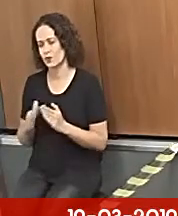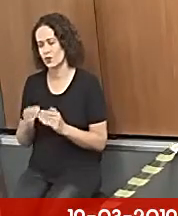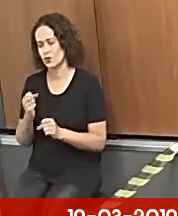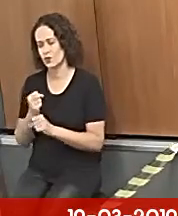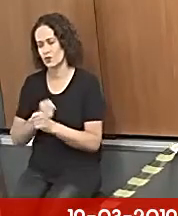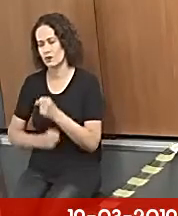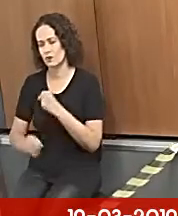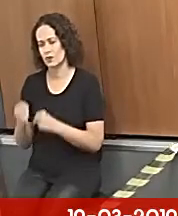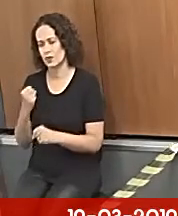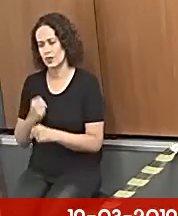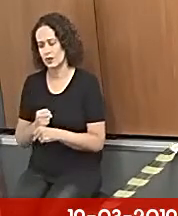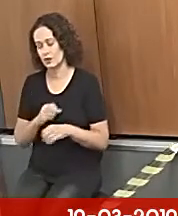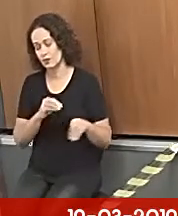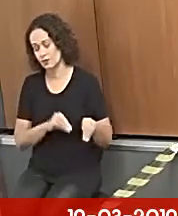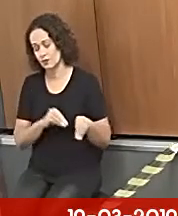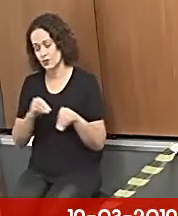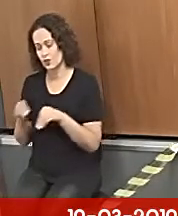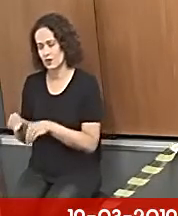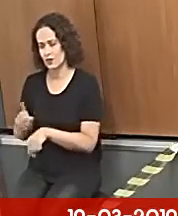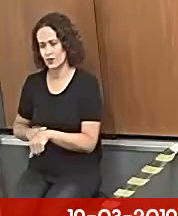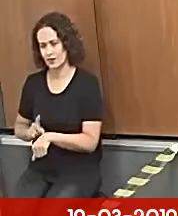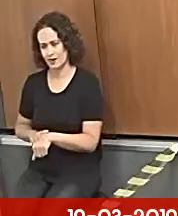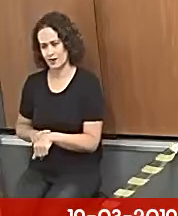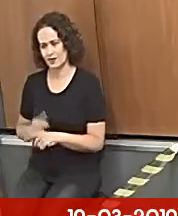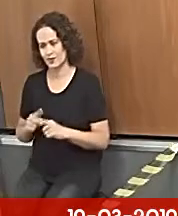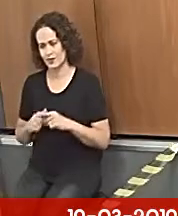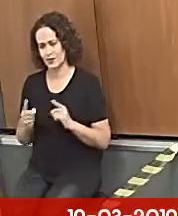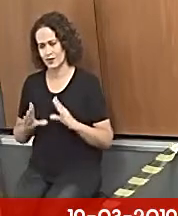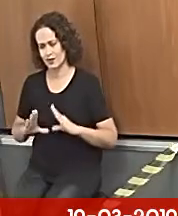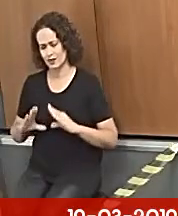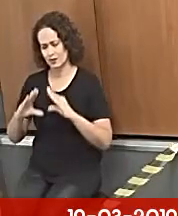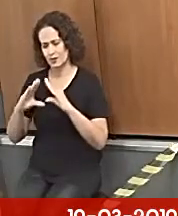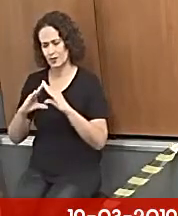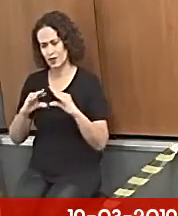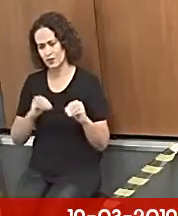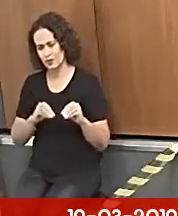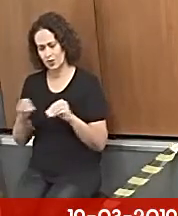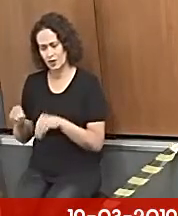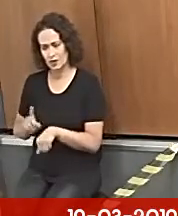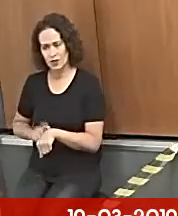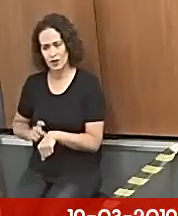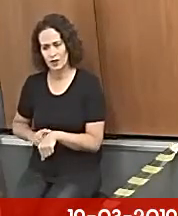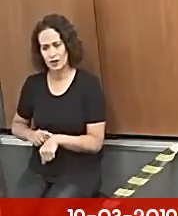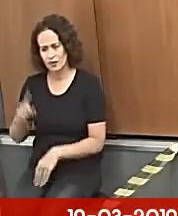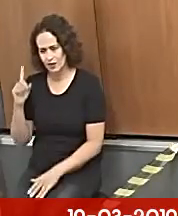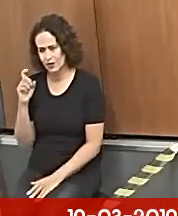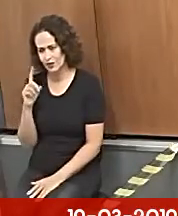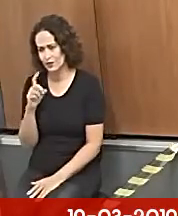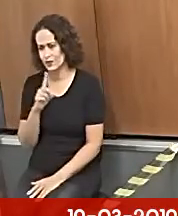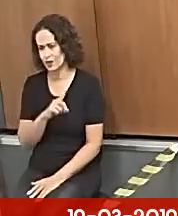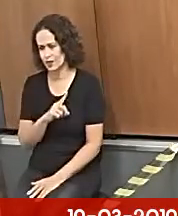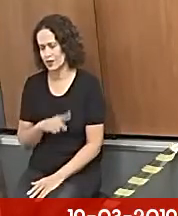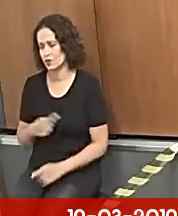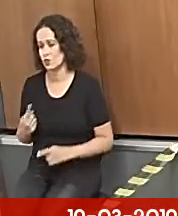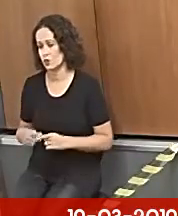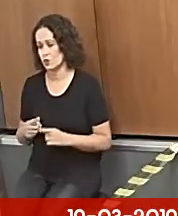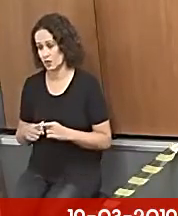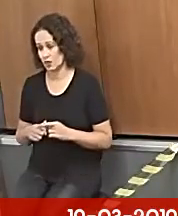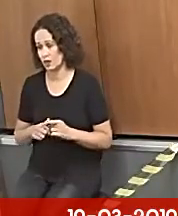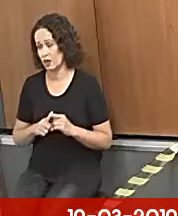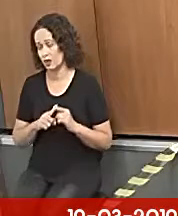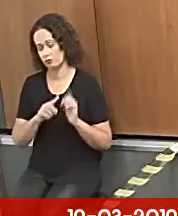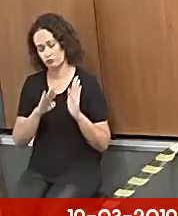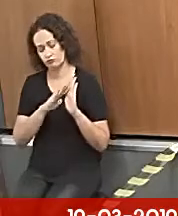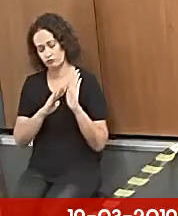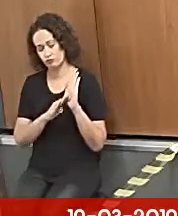mudar seu horário não é fácil perceber a receber ea assembléia tem um rendimento muito diferente o